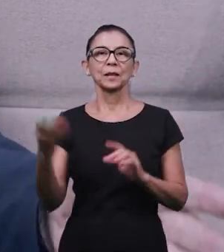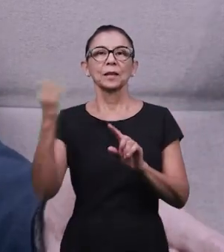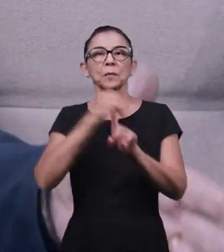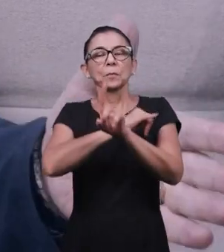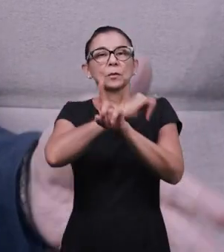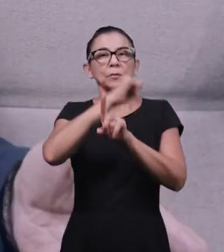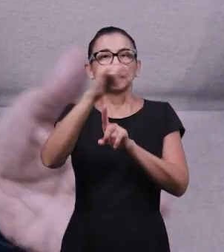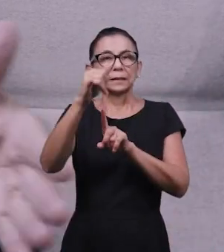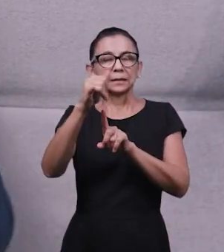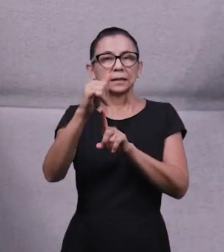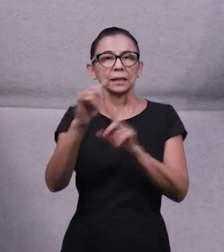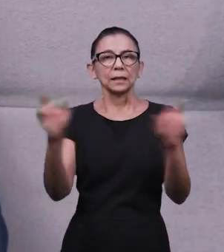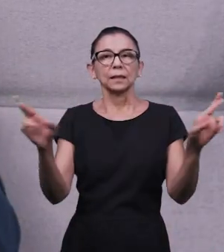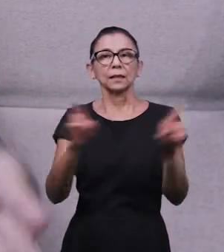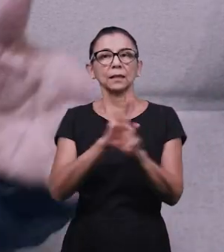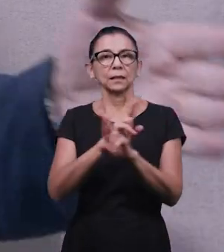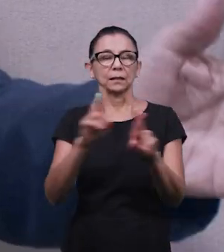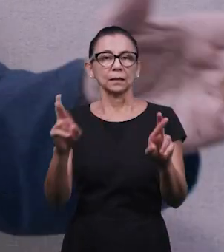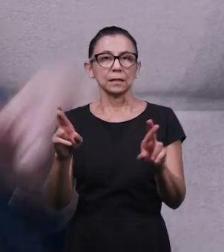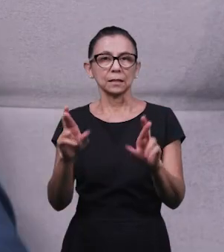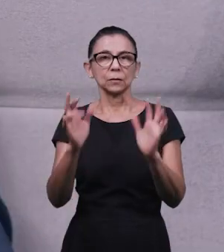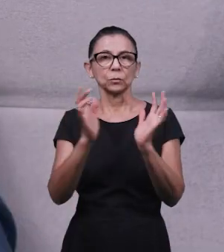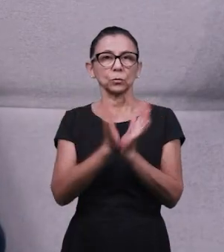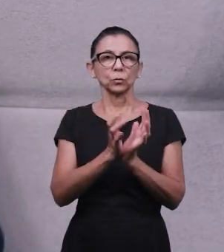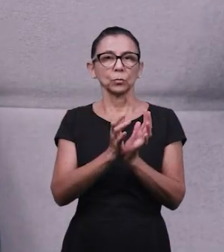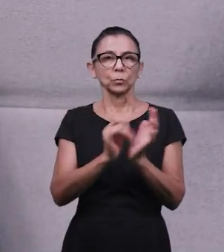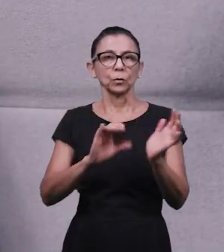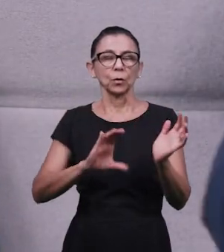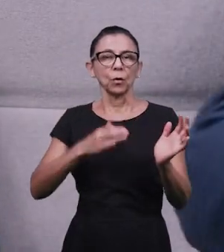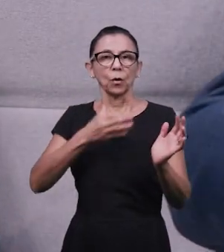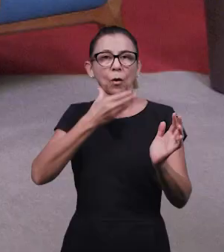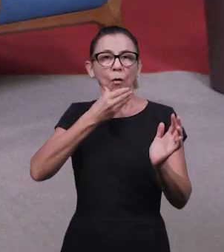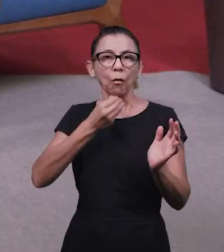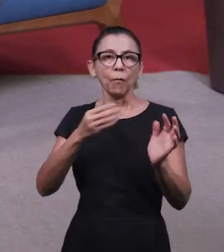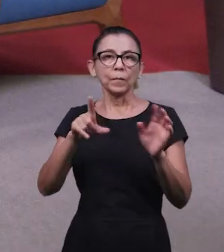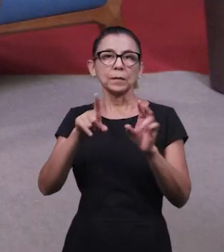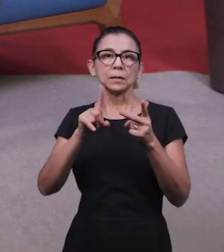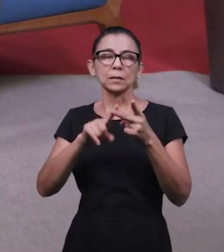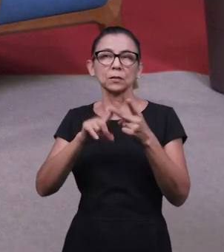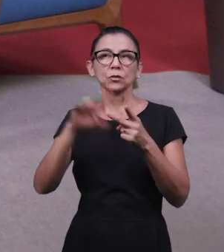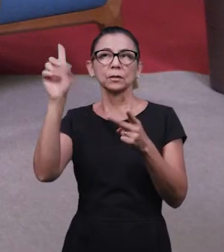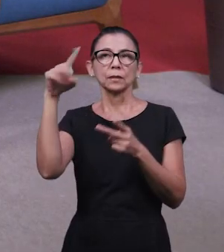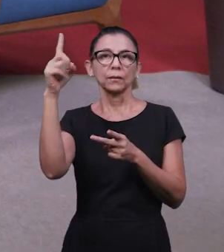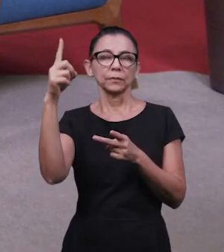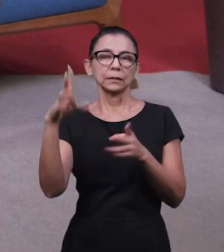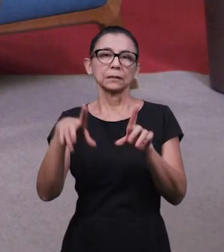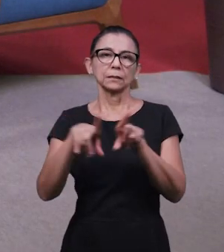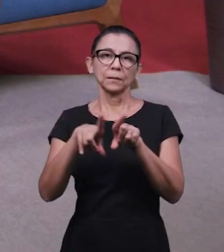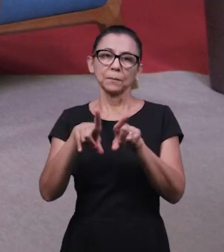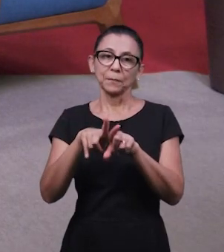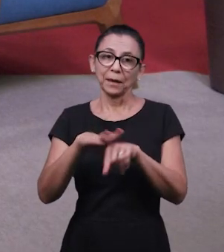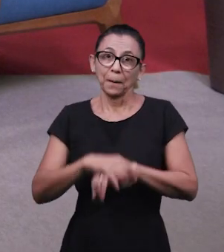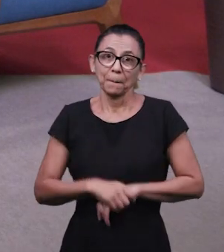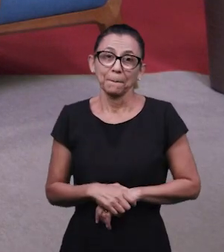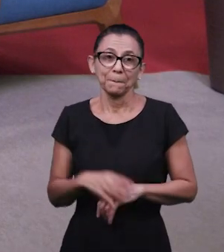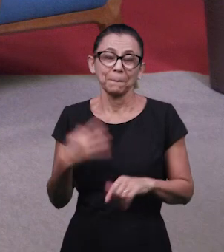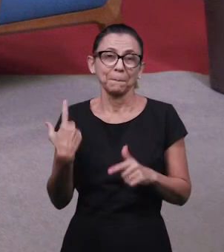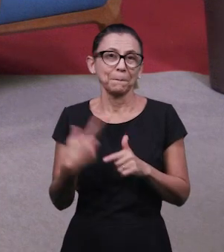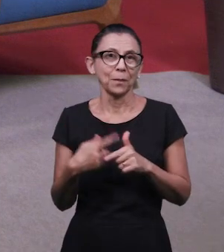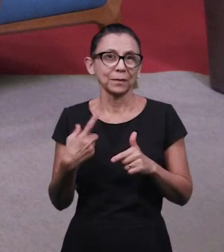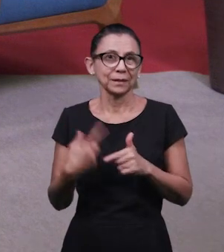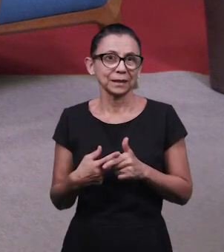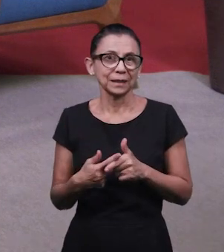que interessa realmente, né, para a igreja, como igreja fiel, é o profético. É o que nós vamos, daqui a pouco,